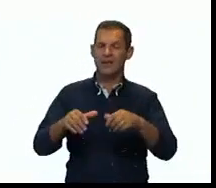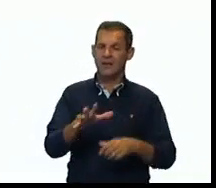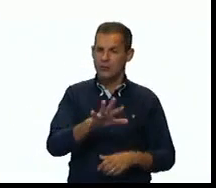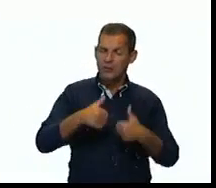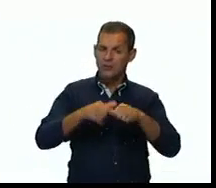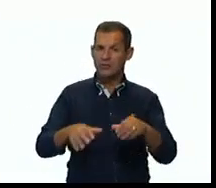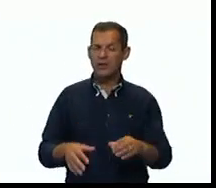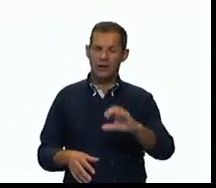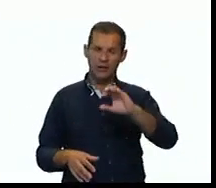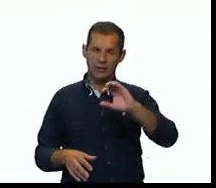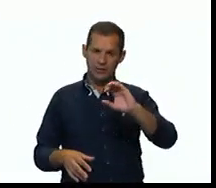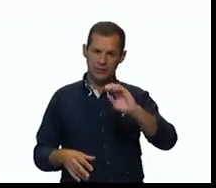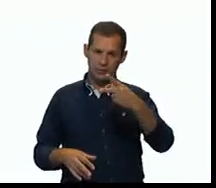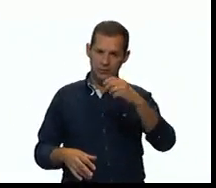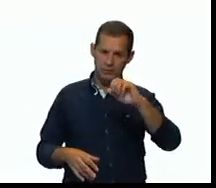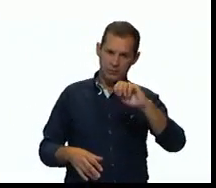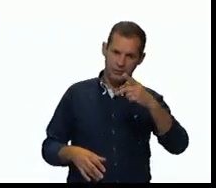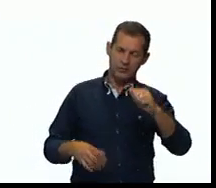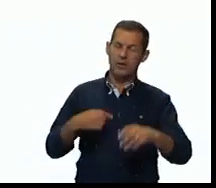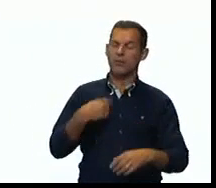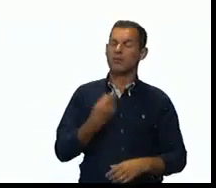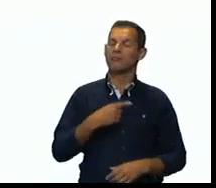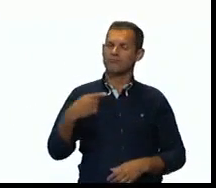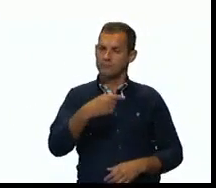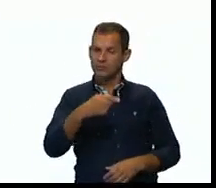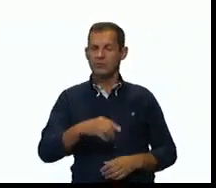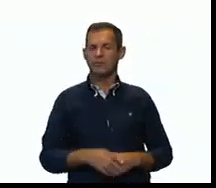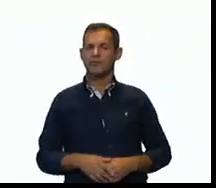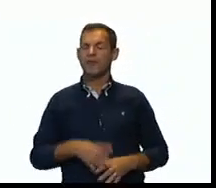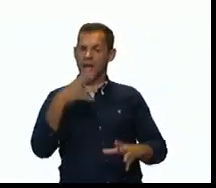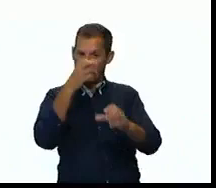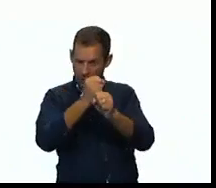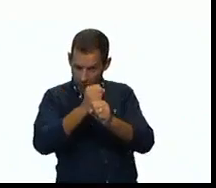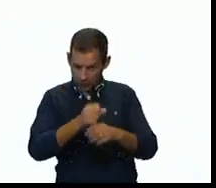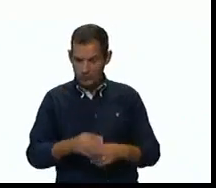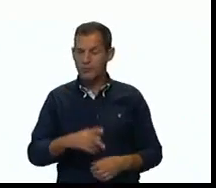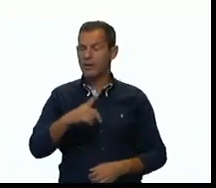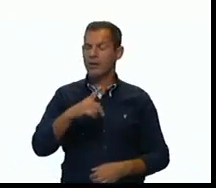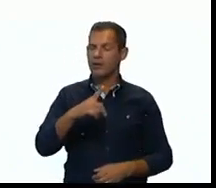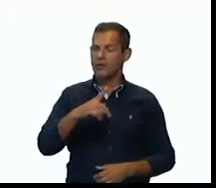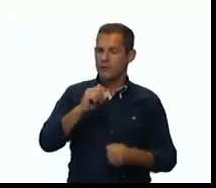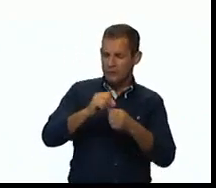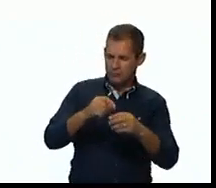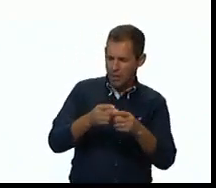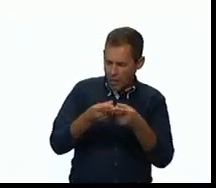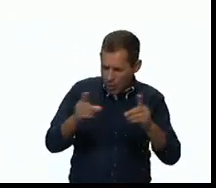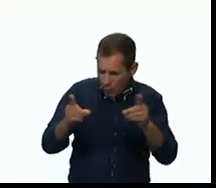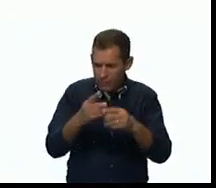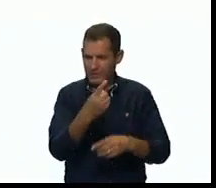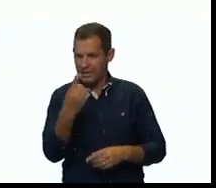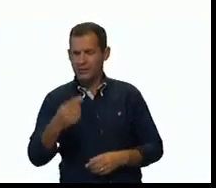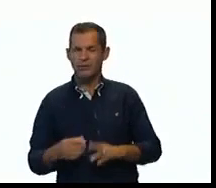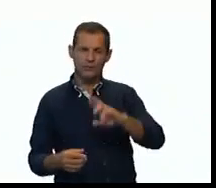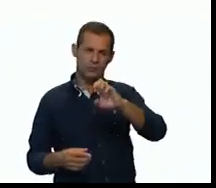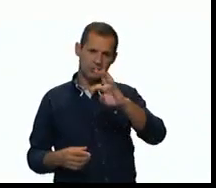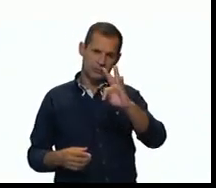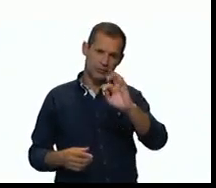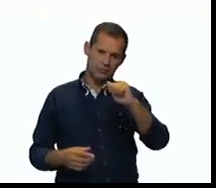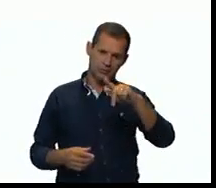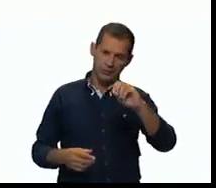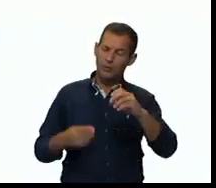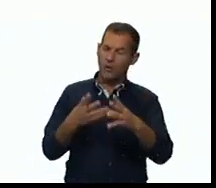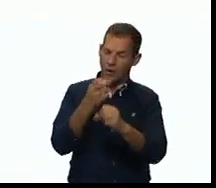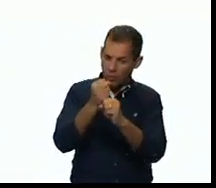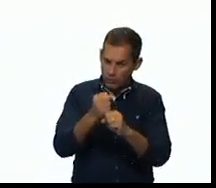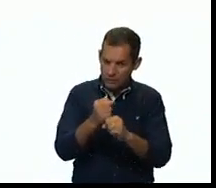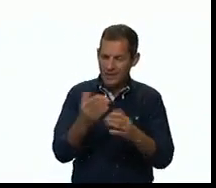que não pertence à chapa, nós iríamos diminuí-la. Então, calculamos, né, fizemos as medidas de cada um dos retângulos. Vamos